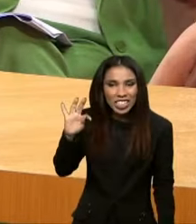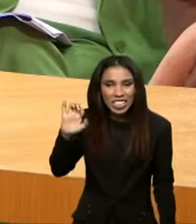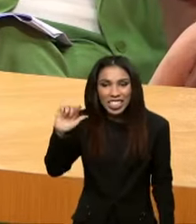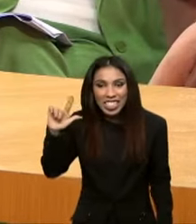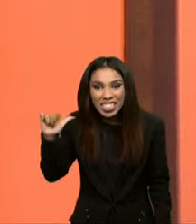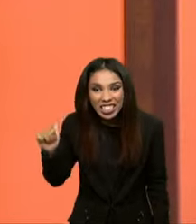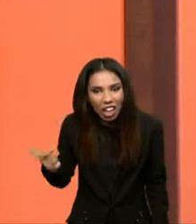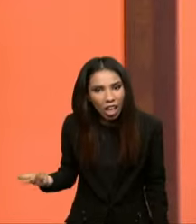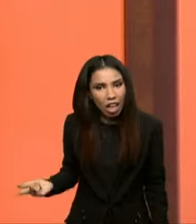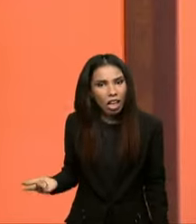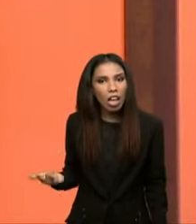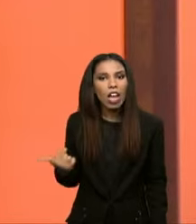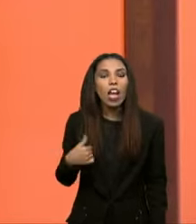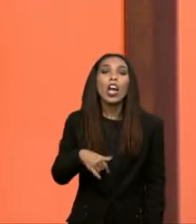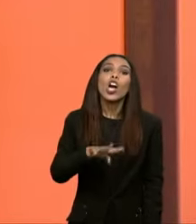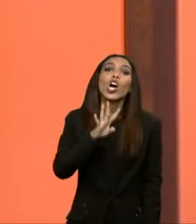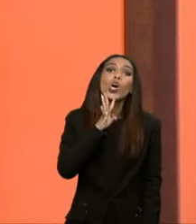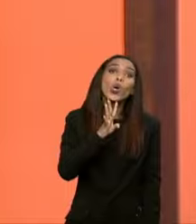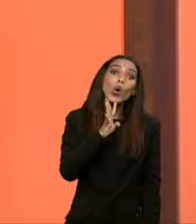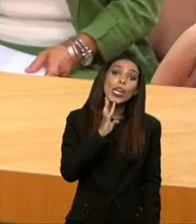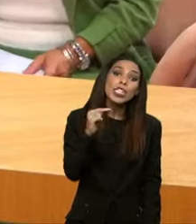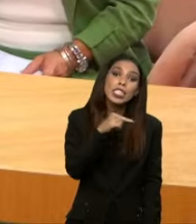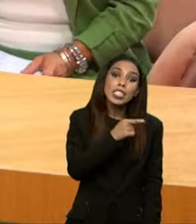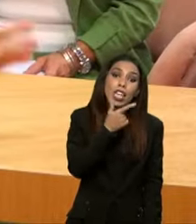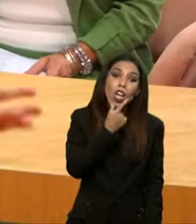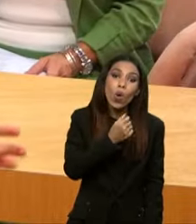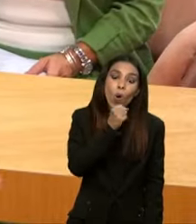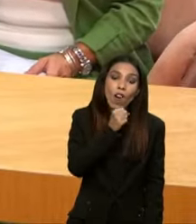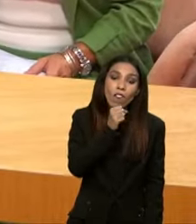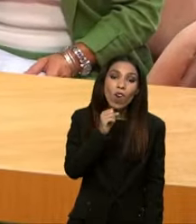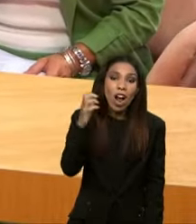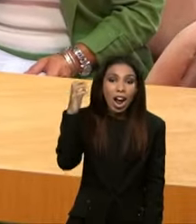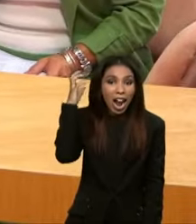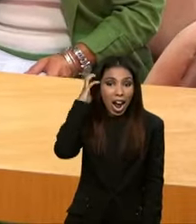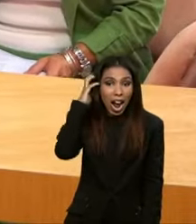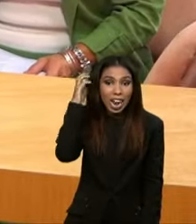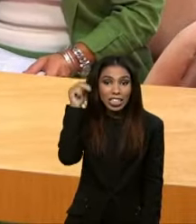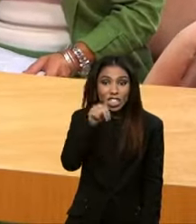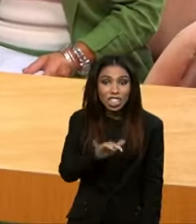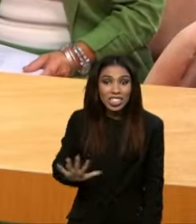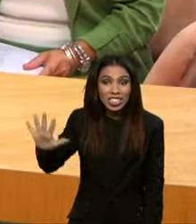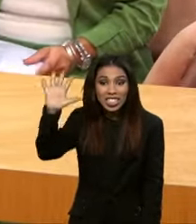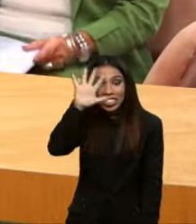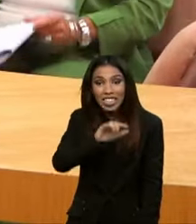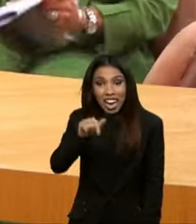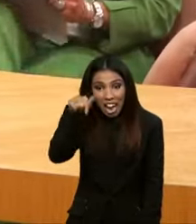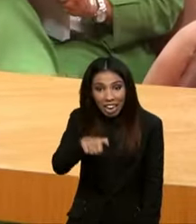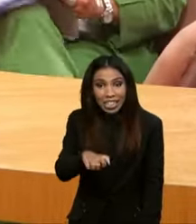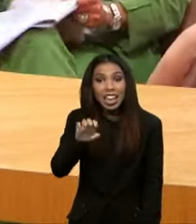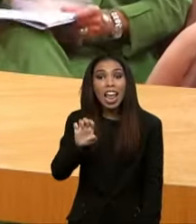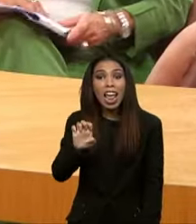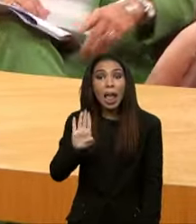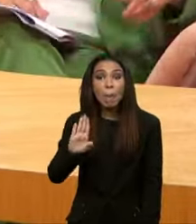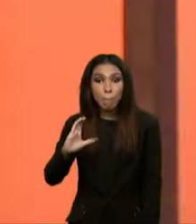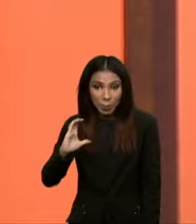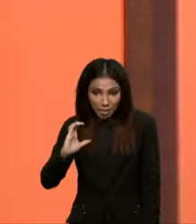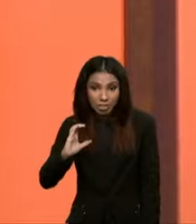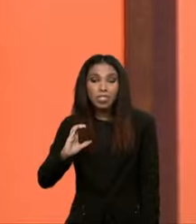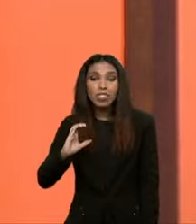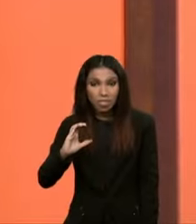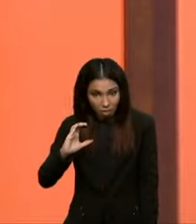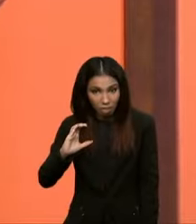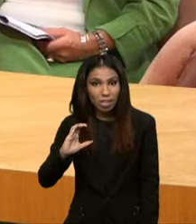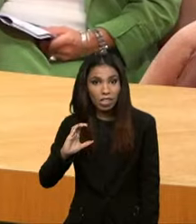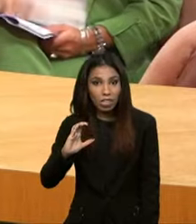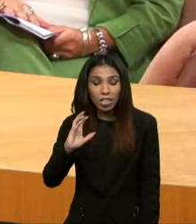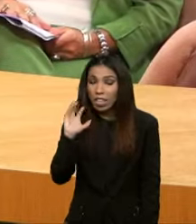Tela maravilhosa. E ela conheceu meu avô na Rádio Nacional. Isso é que eu queria saber. Eles se conheceram na Rádio Nacional. Aqui. Na EBC, na Rádio Nacional. Sim. Olha,